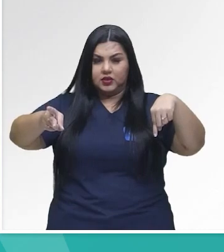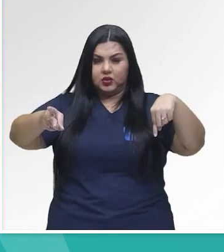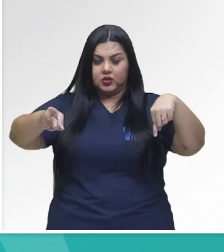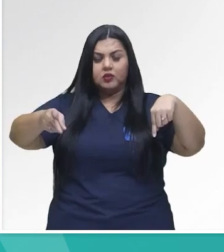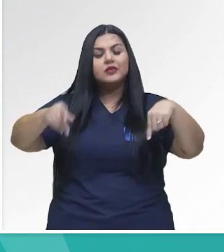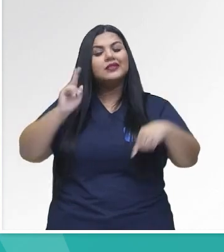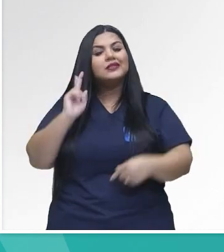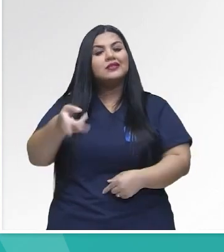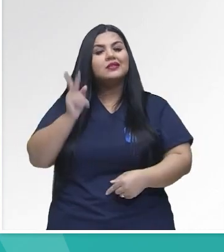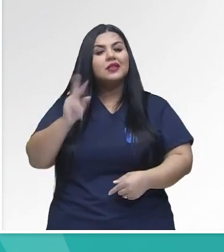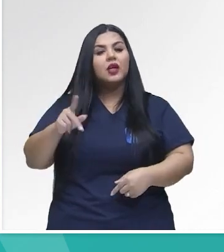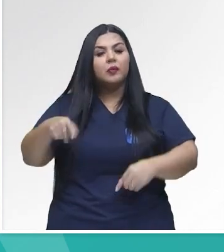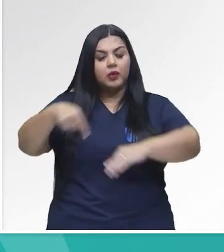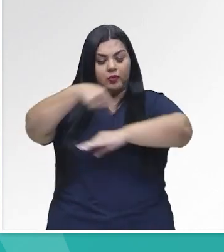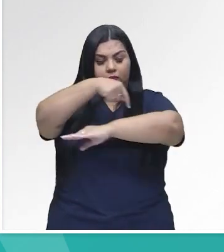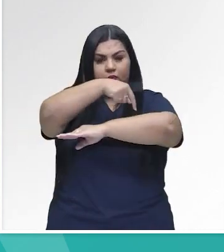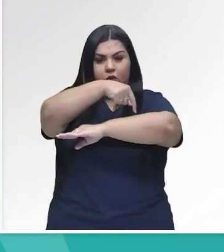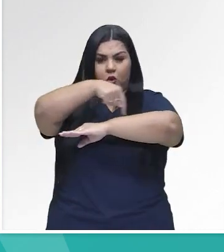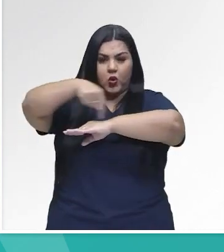horizontal, certo? Então,